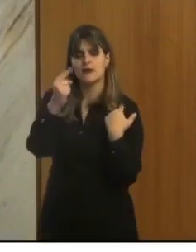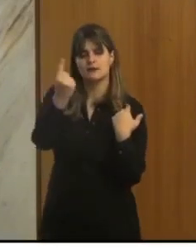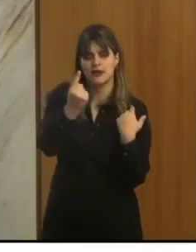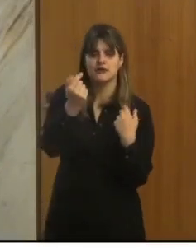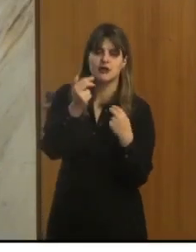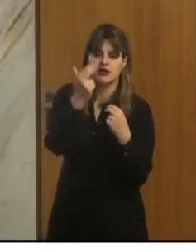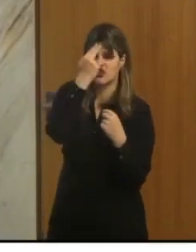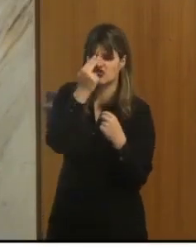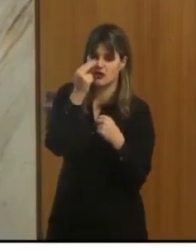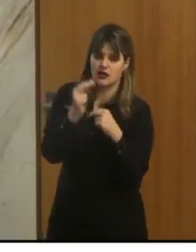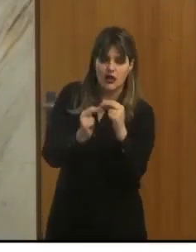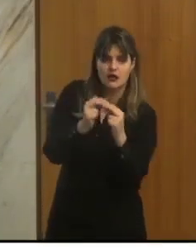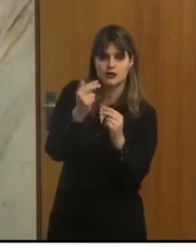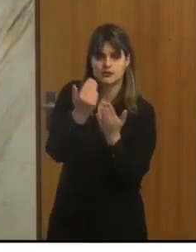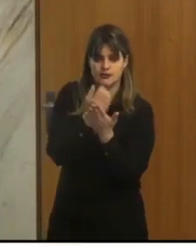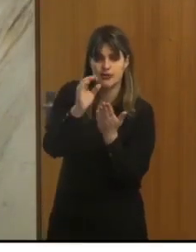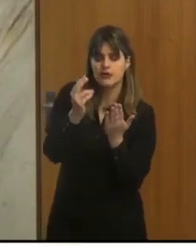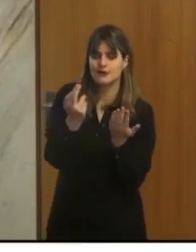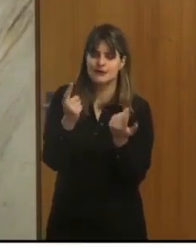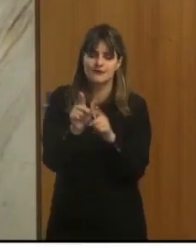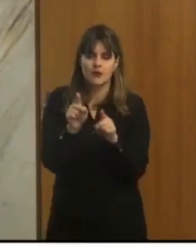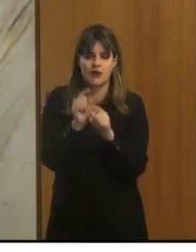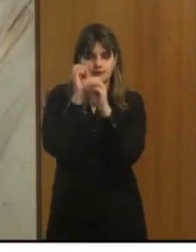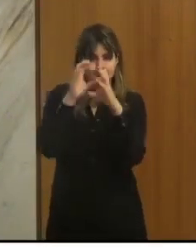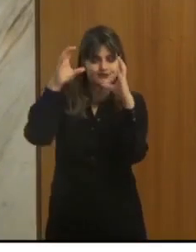Aquele espírito construtivo que ele tinha,